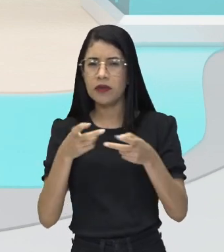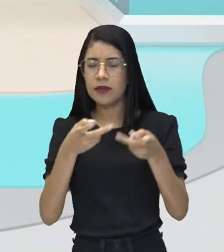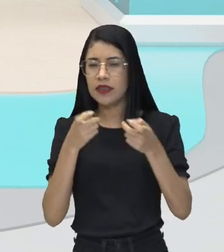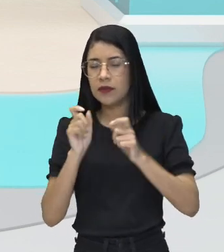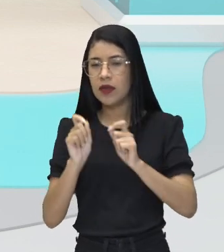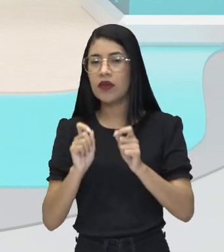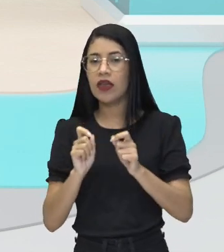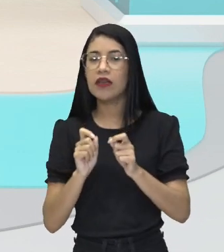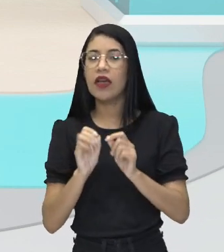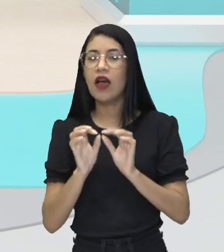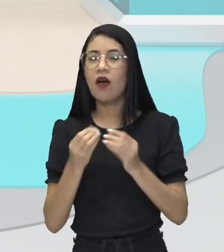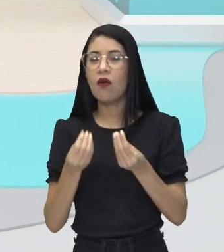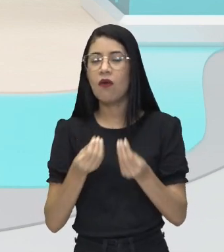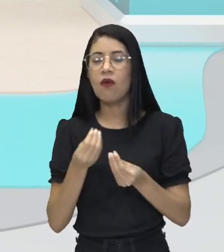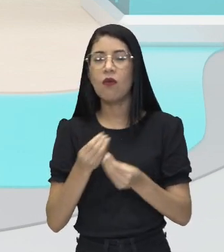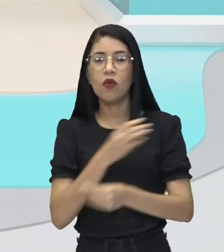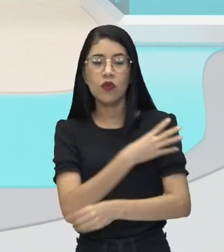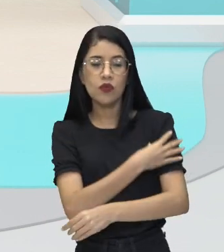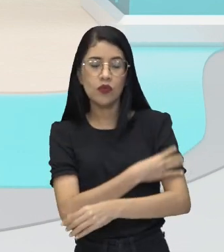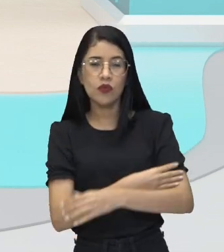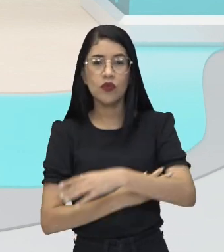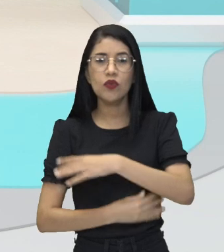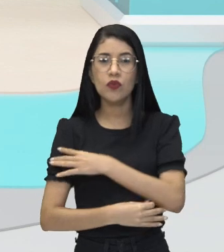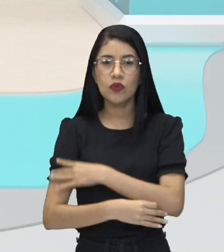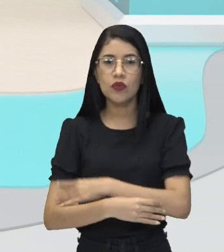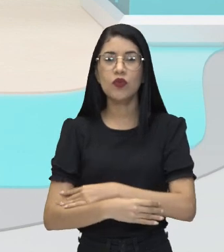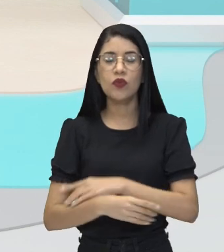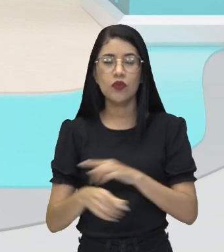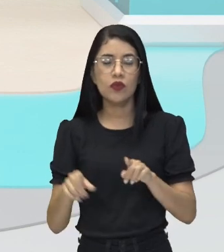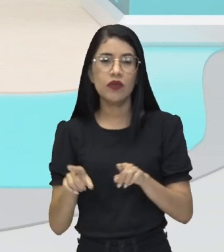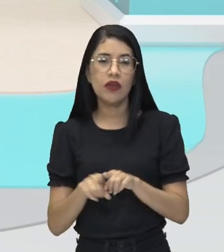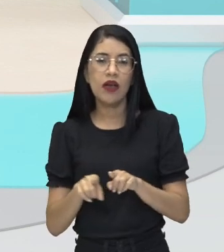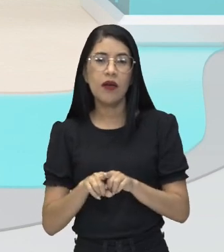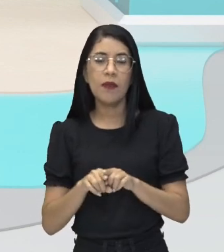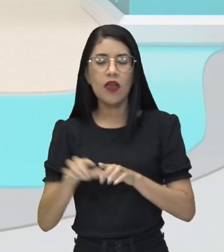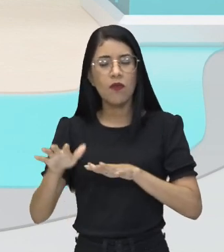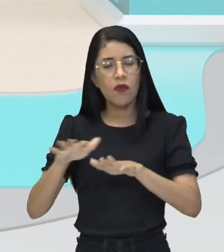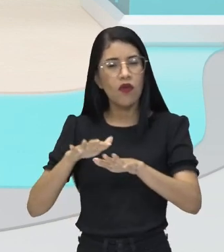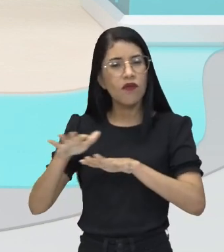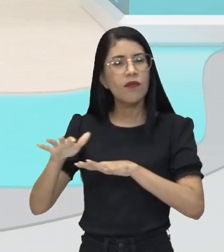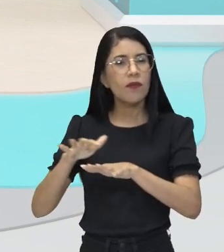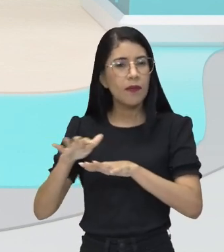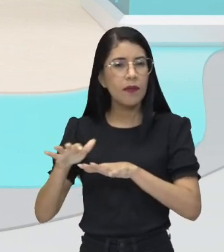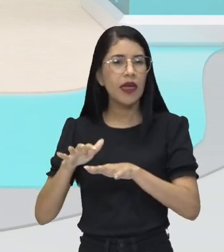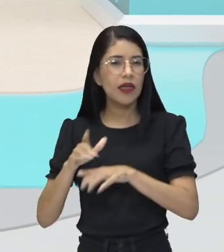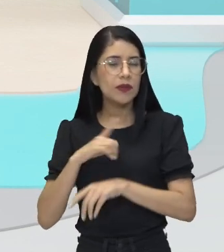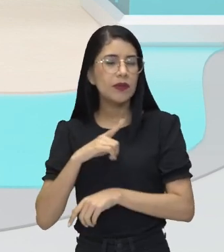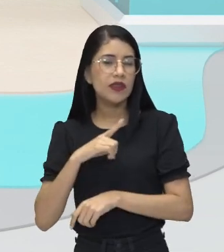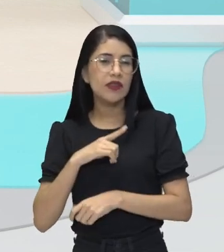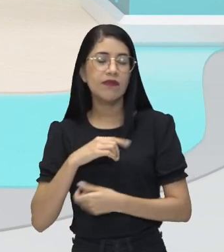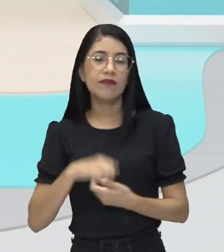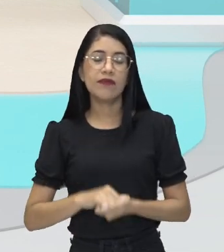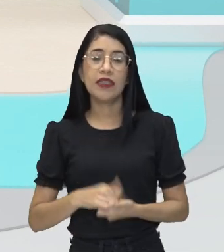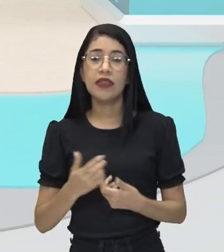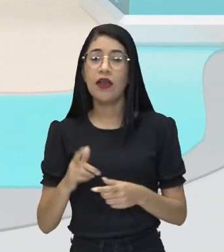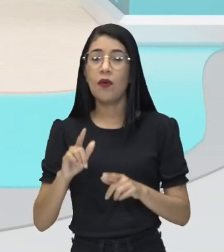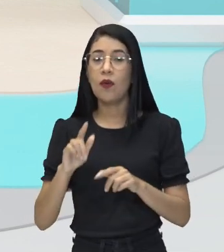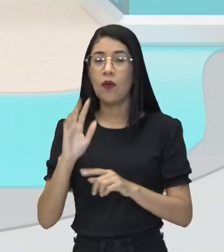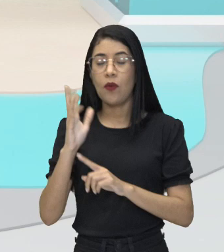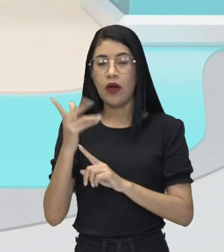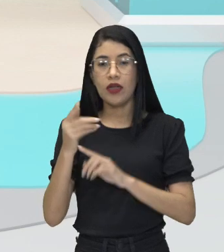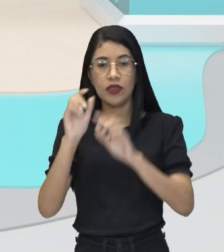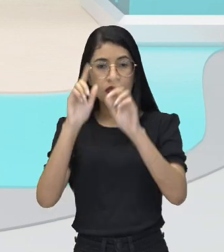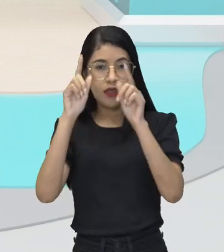proporcionalidade, a questão dos músculos corporais, a questão do movimento. Então, os gregos eles vão, vamos